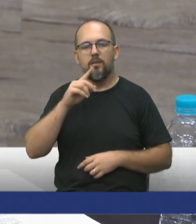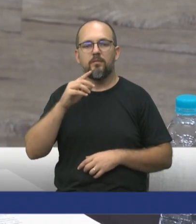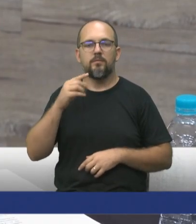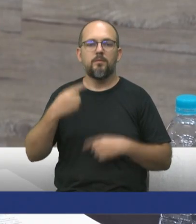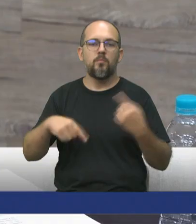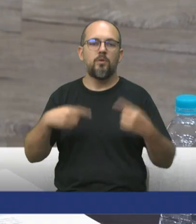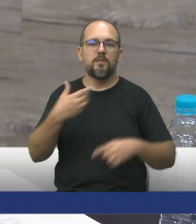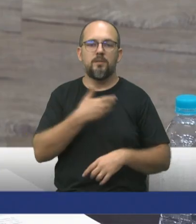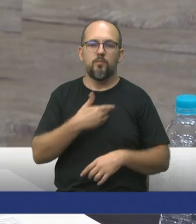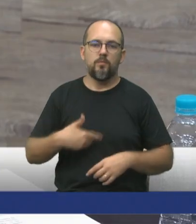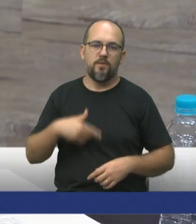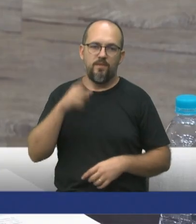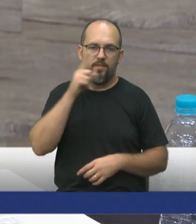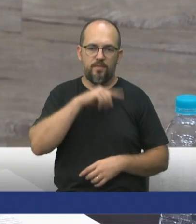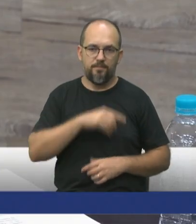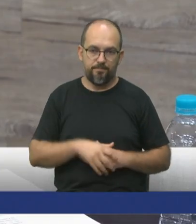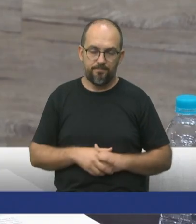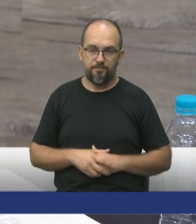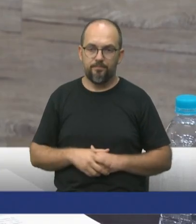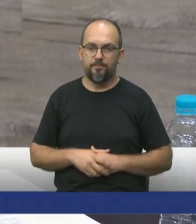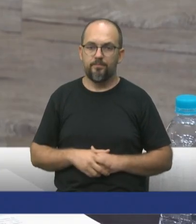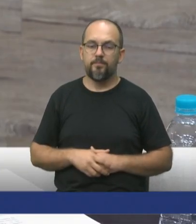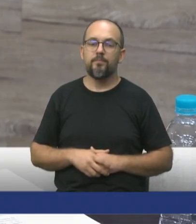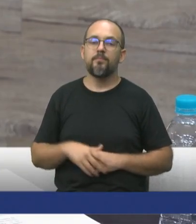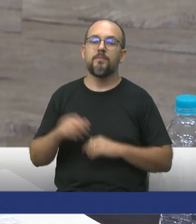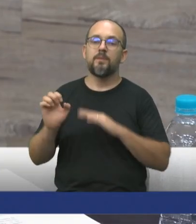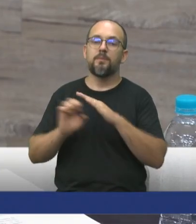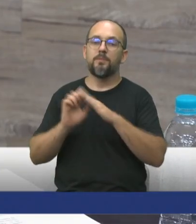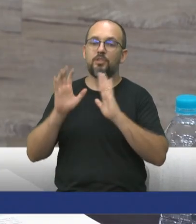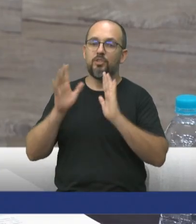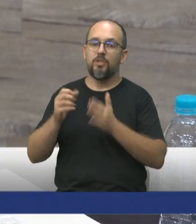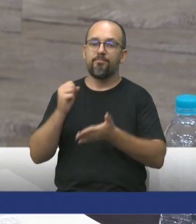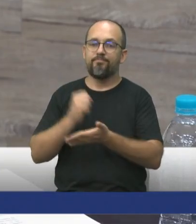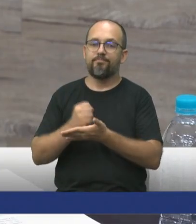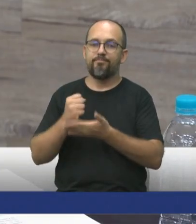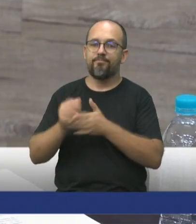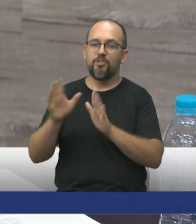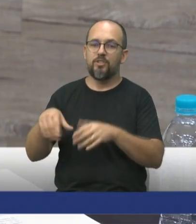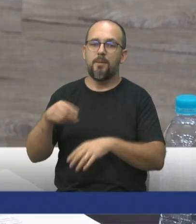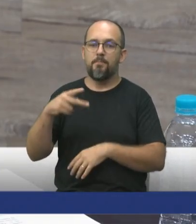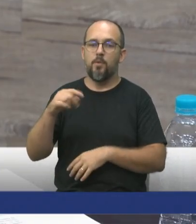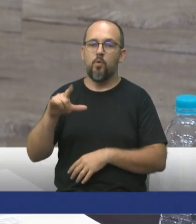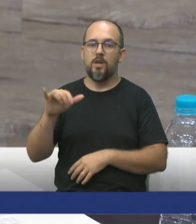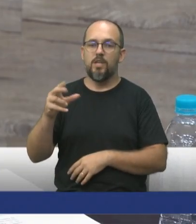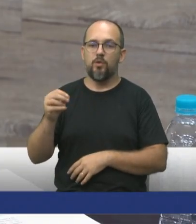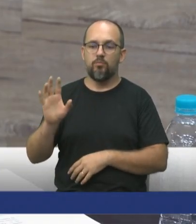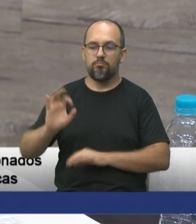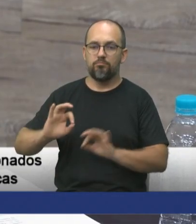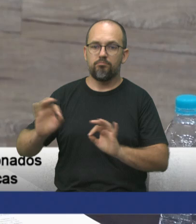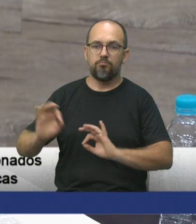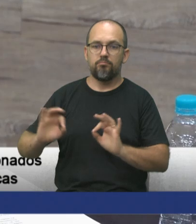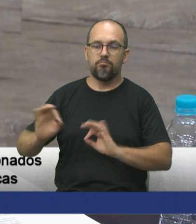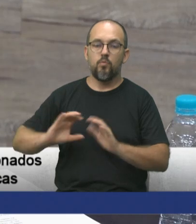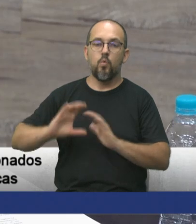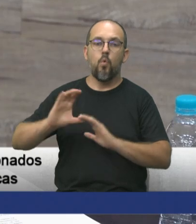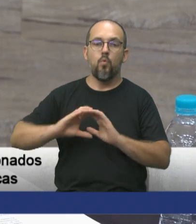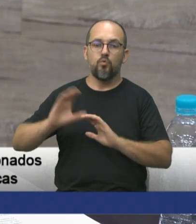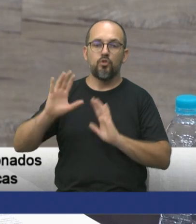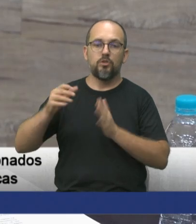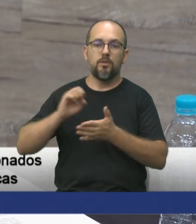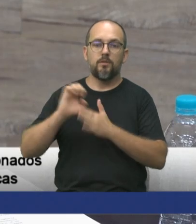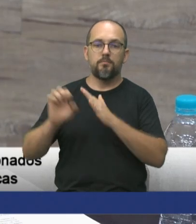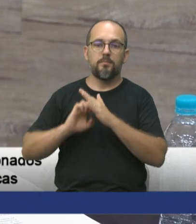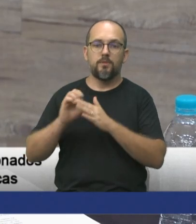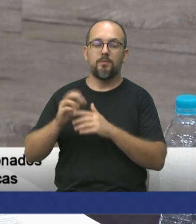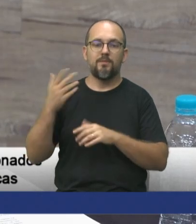pública. A empresa já foi contratada, Paulinho. A empresa já foi contratada para a elaboração do concurso. Nós fizemos